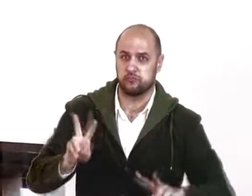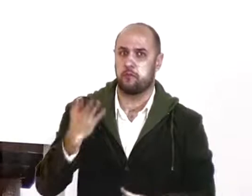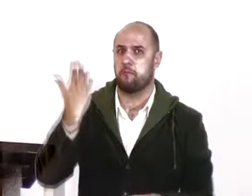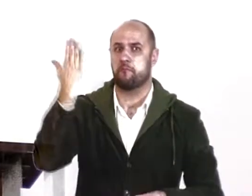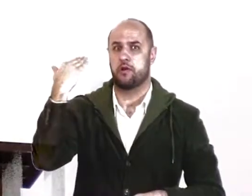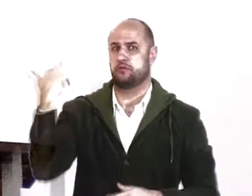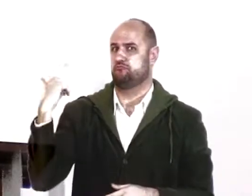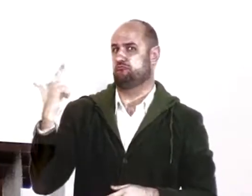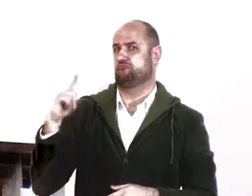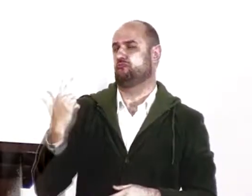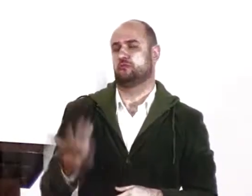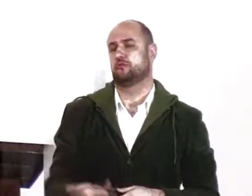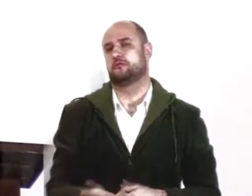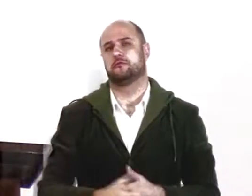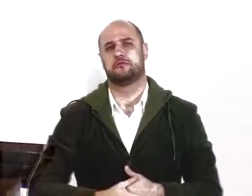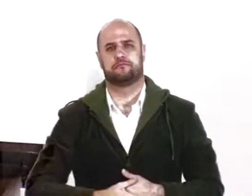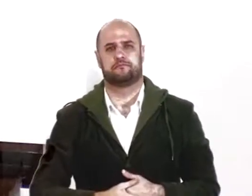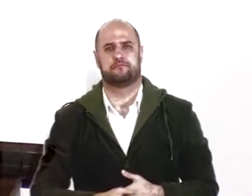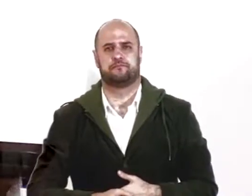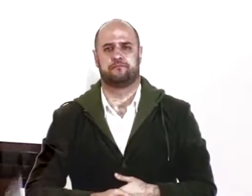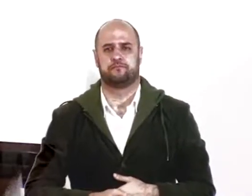não possuíam.